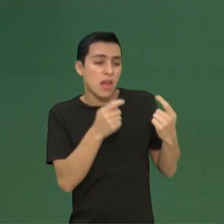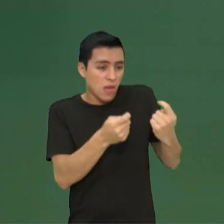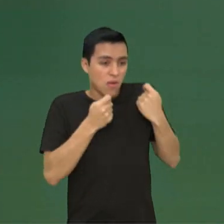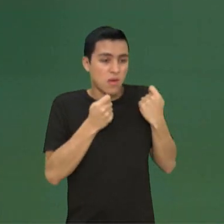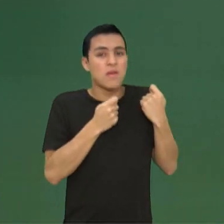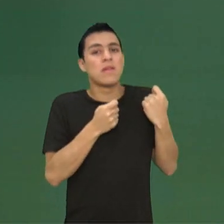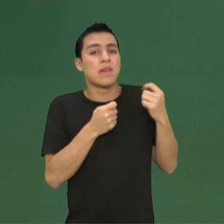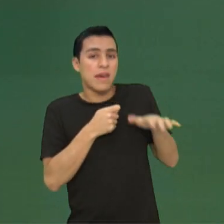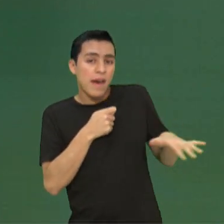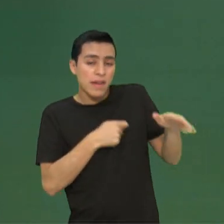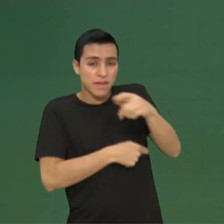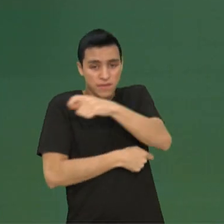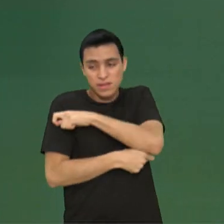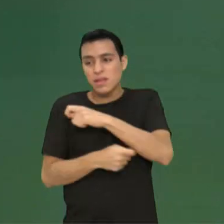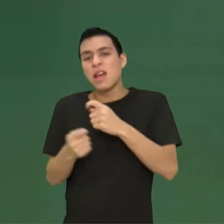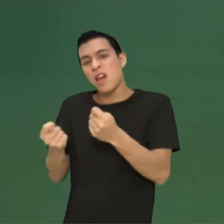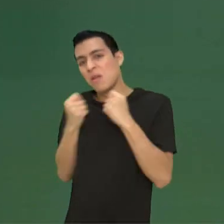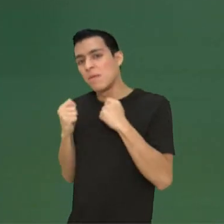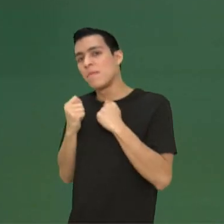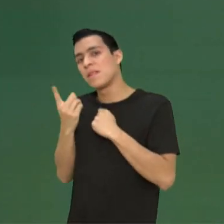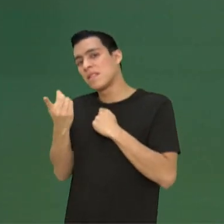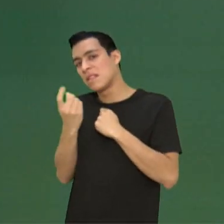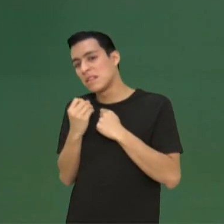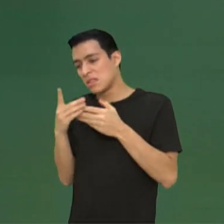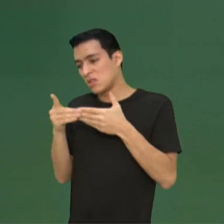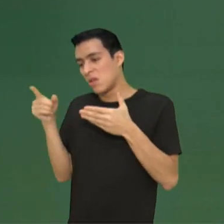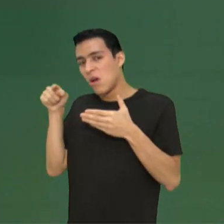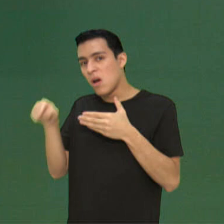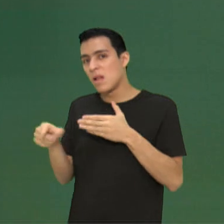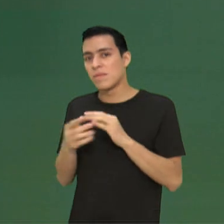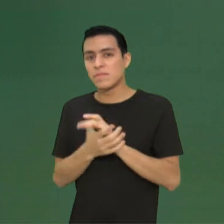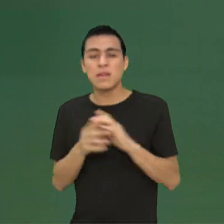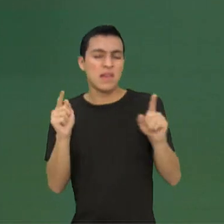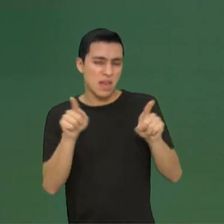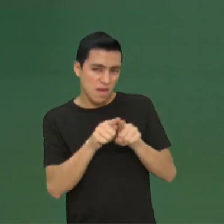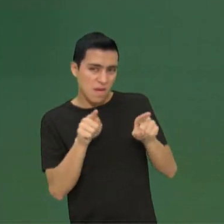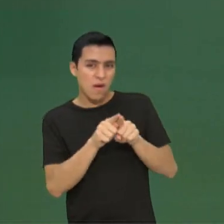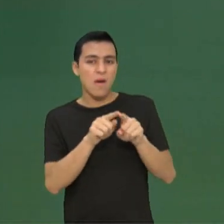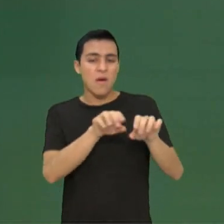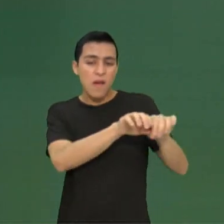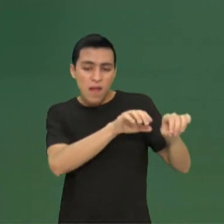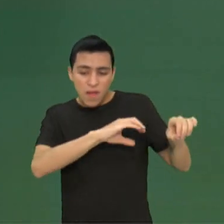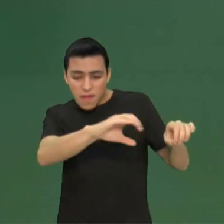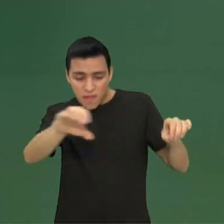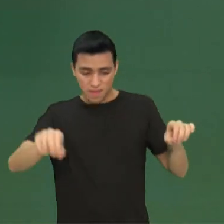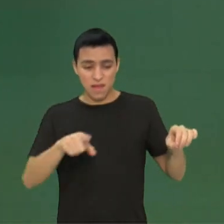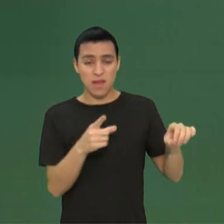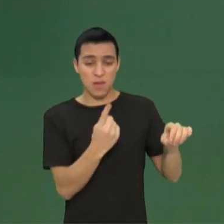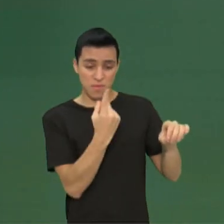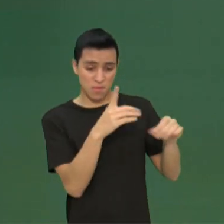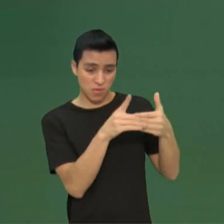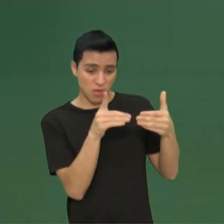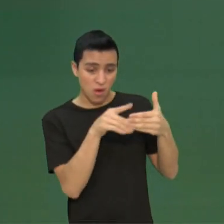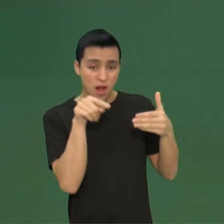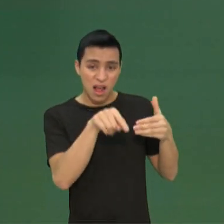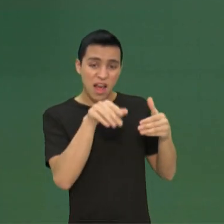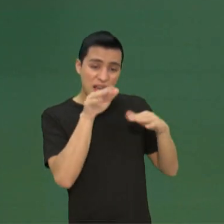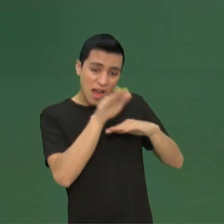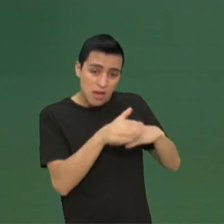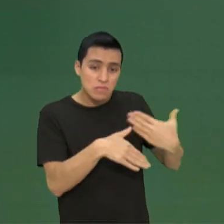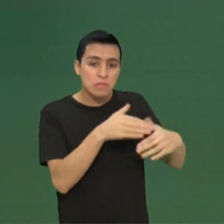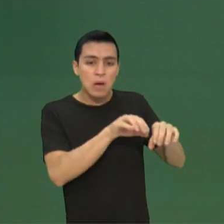em tratamento. É a mesma proporção para esgoto, gente. $1 investido em tratamento de esgoto economiza $16 em tratamento de